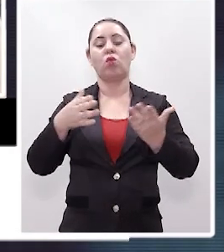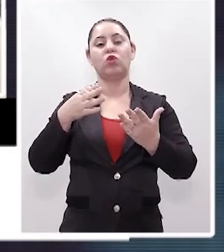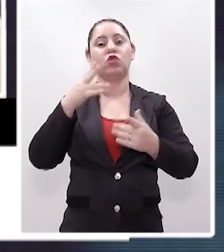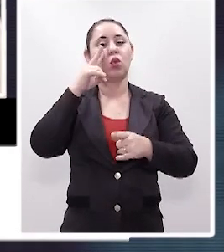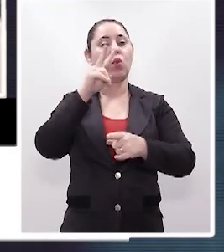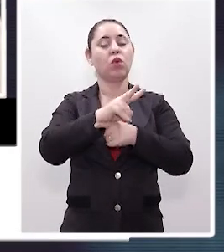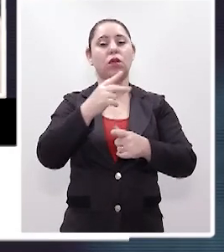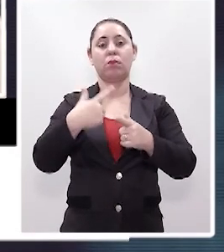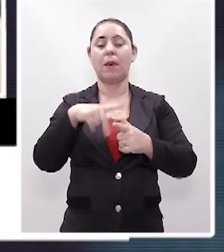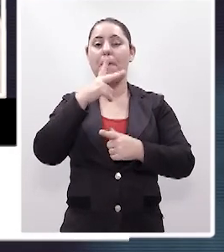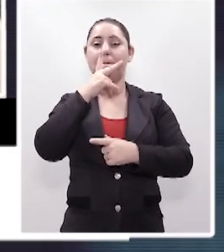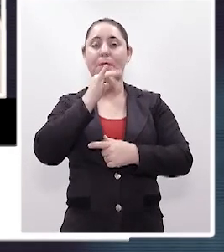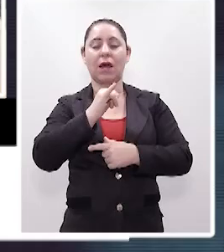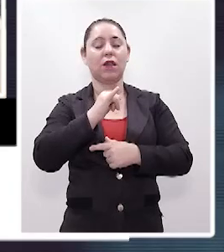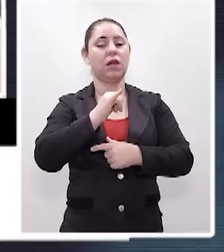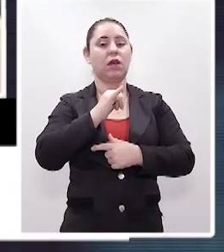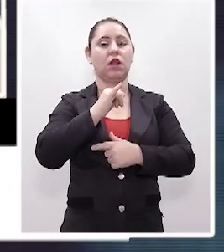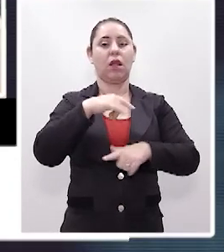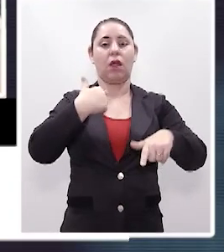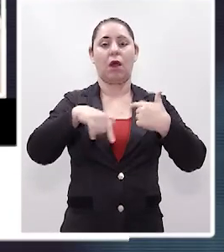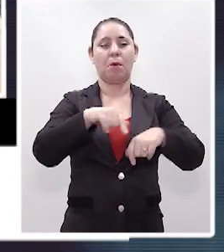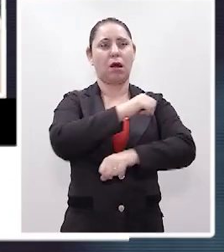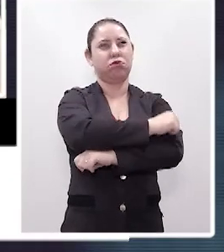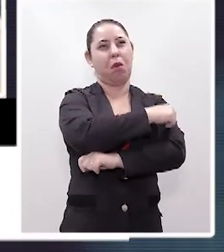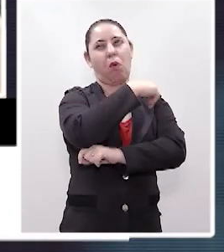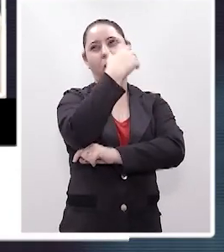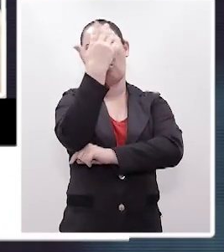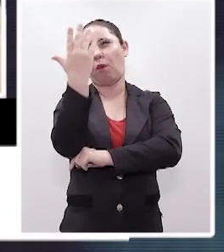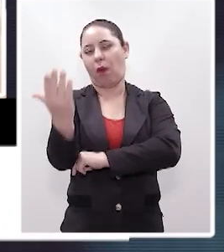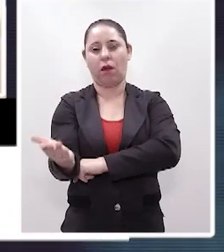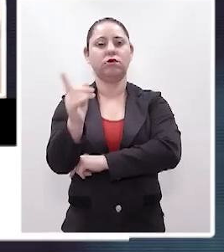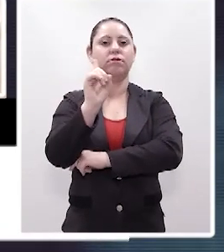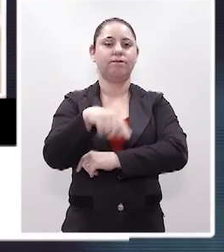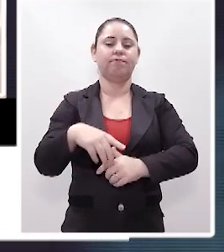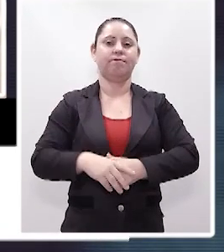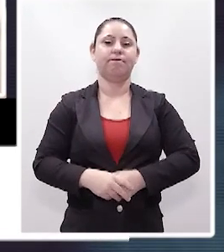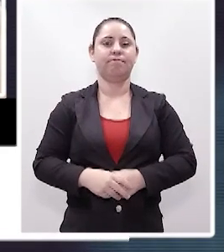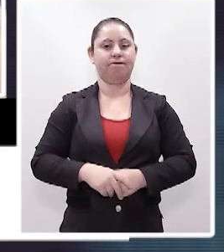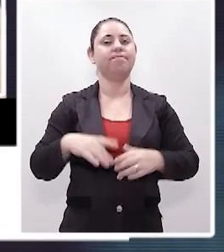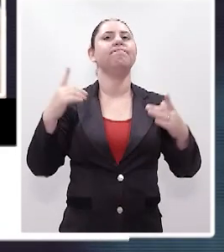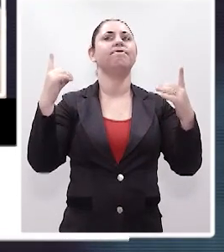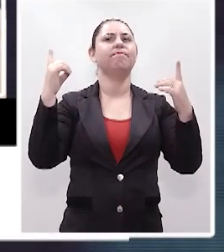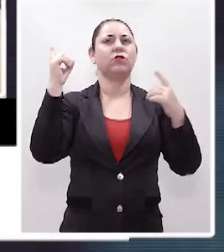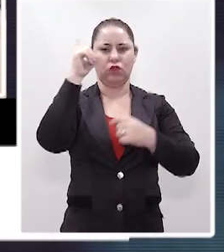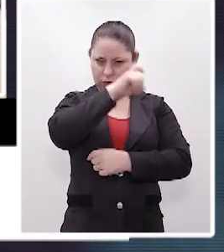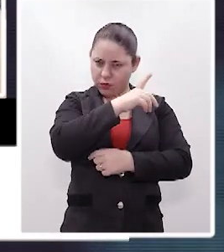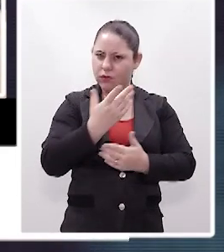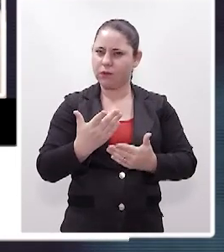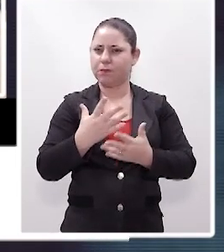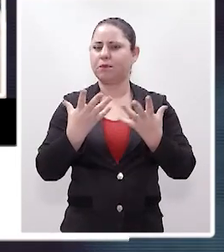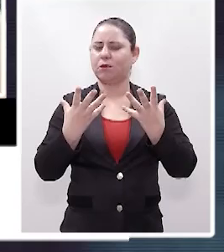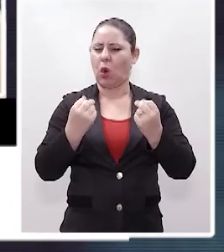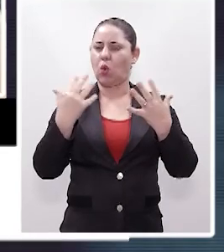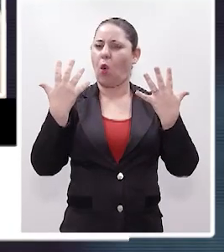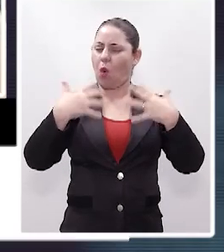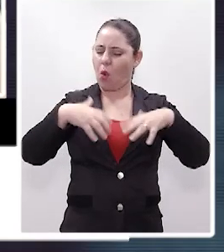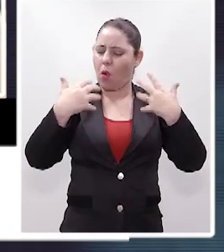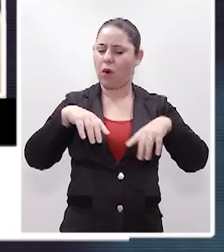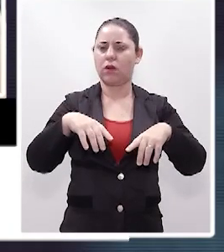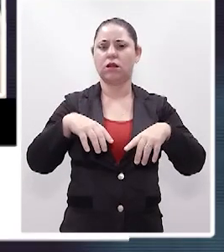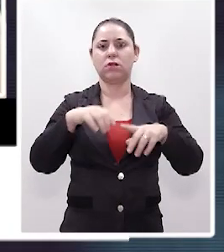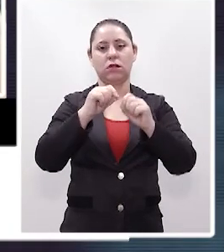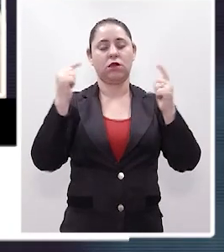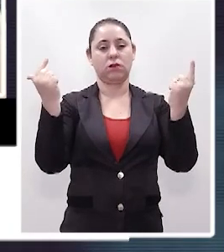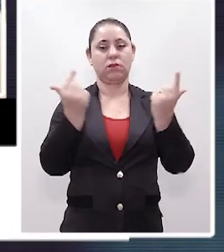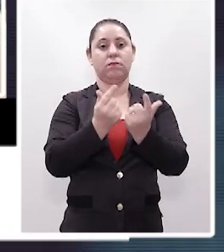os pais já não trabalham o dia todo. Então, é complicado. É complicado e realmente